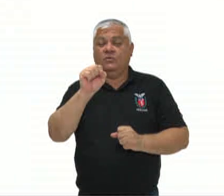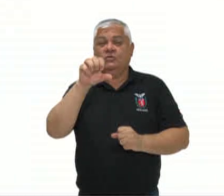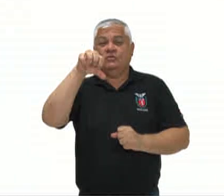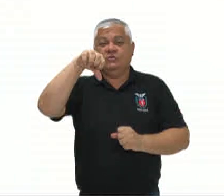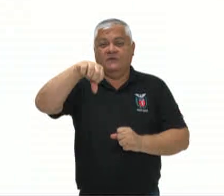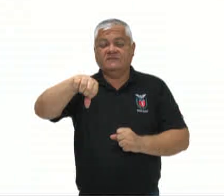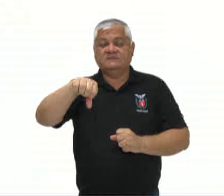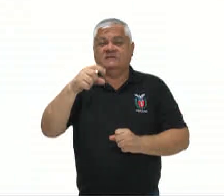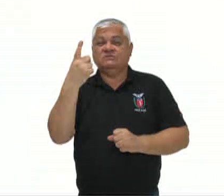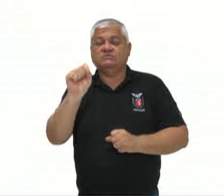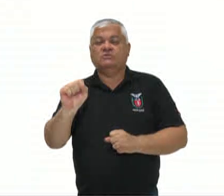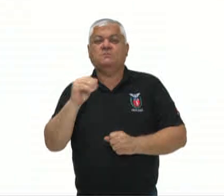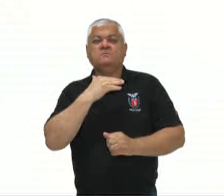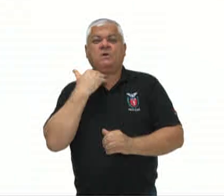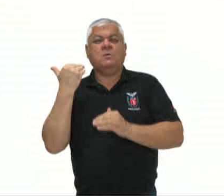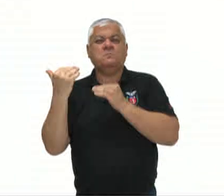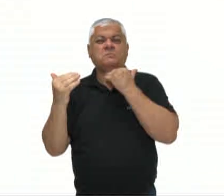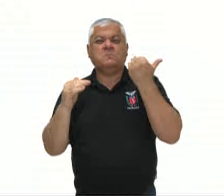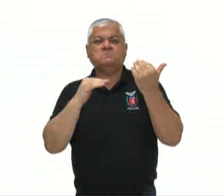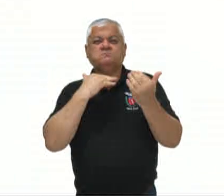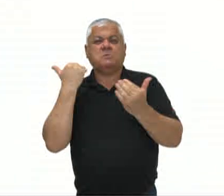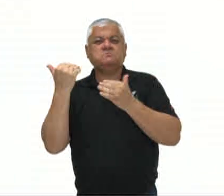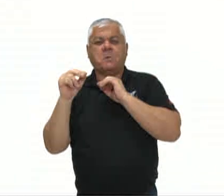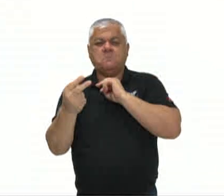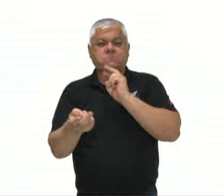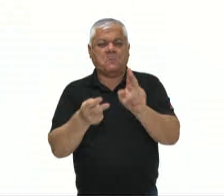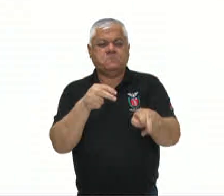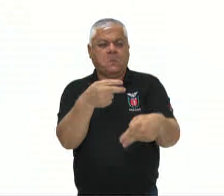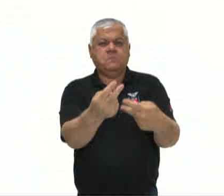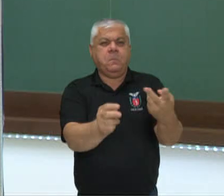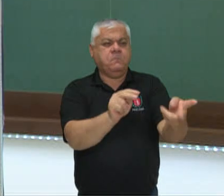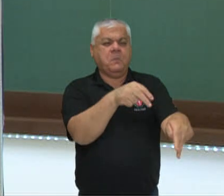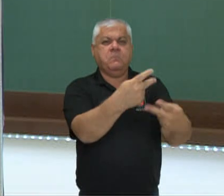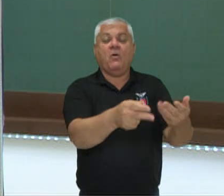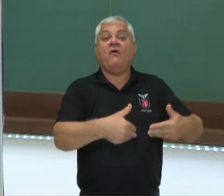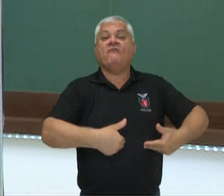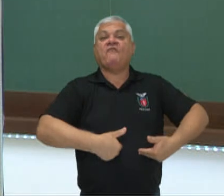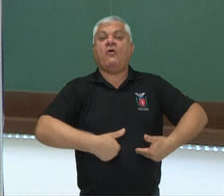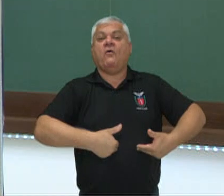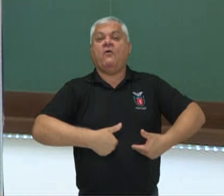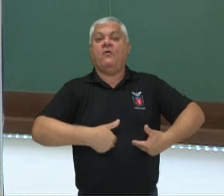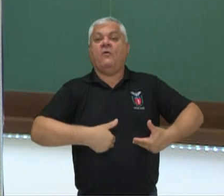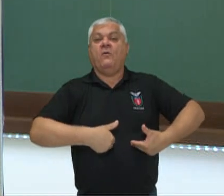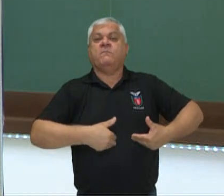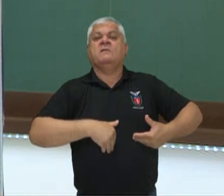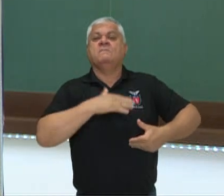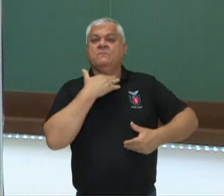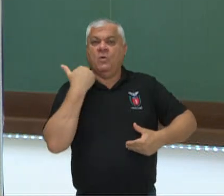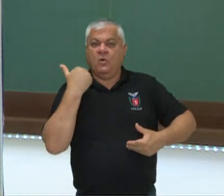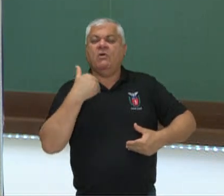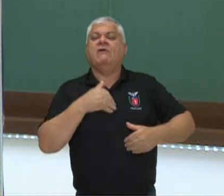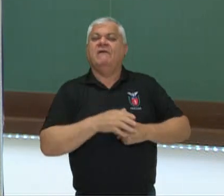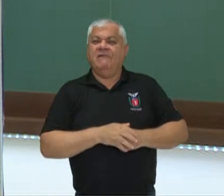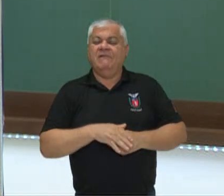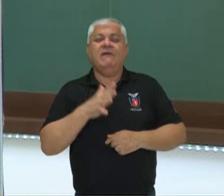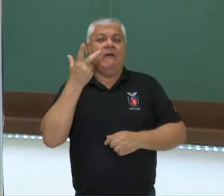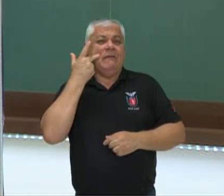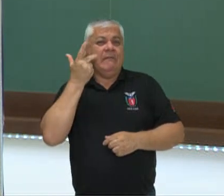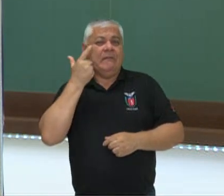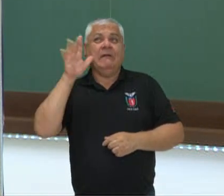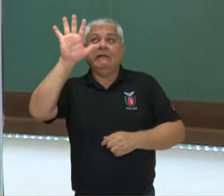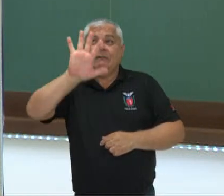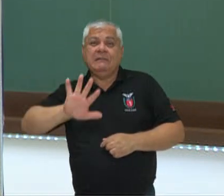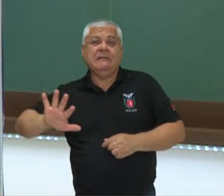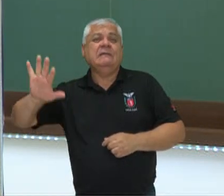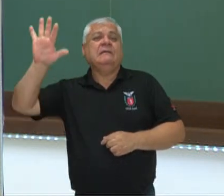78.918 mortes, né? 78 mil mortes de fome ali na região do Ceará, né? Isto